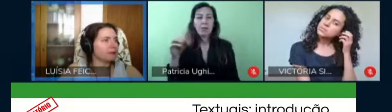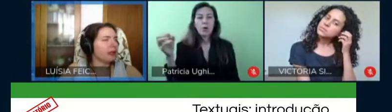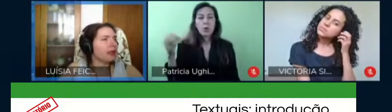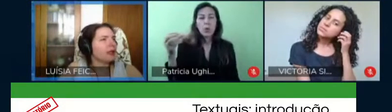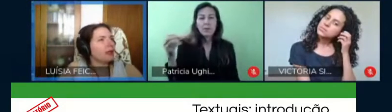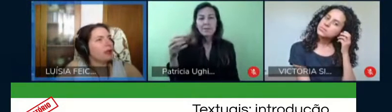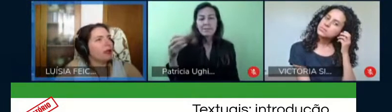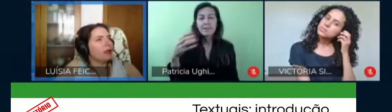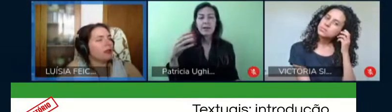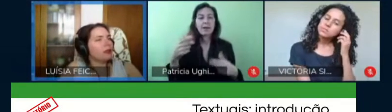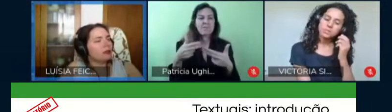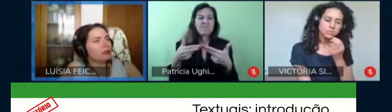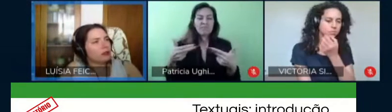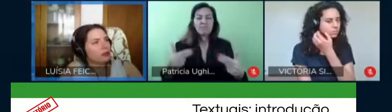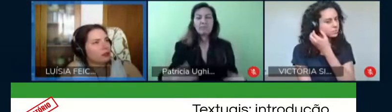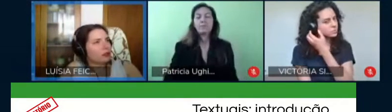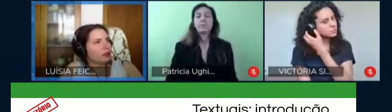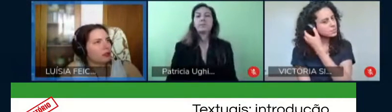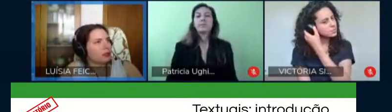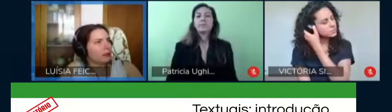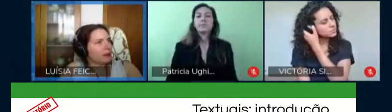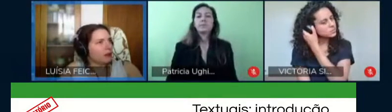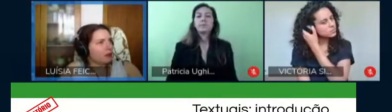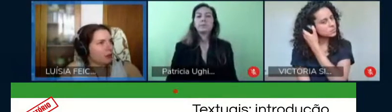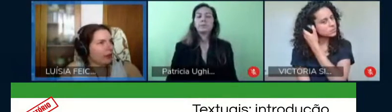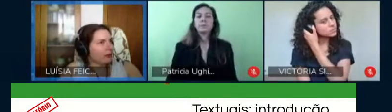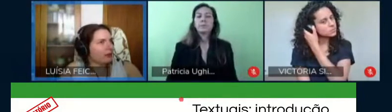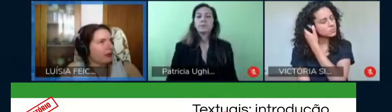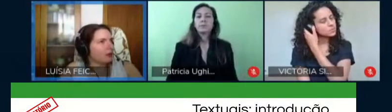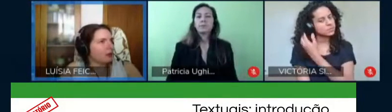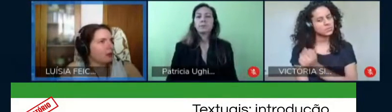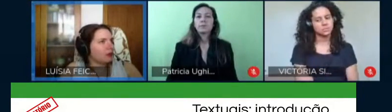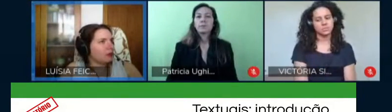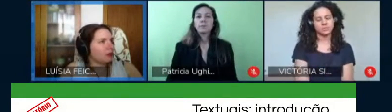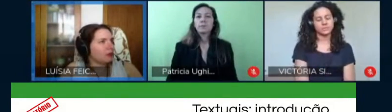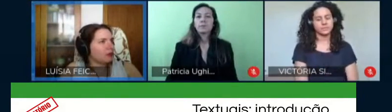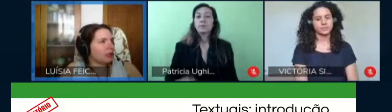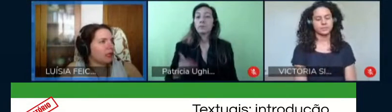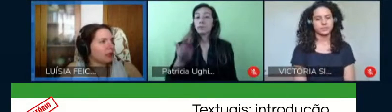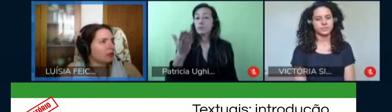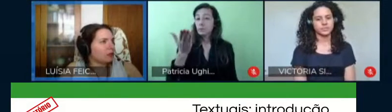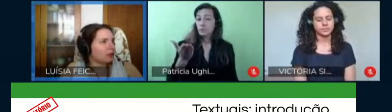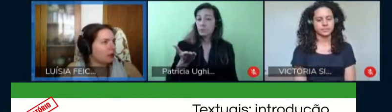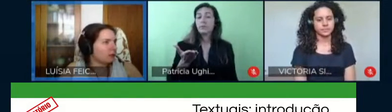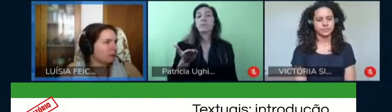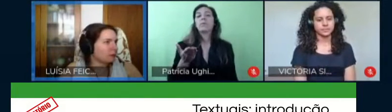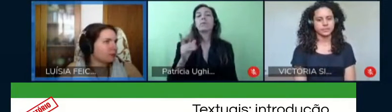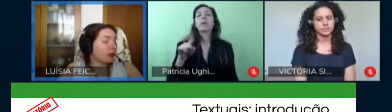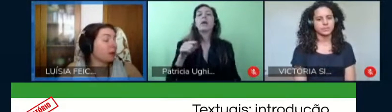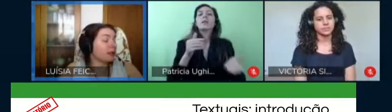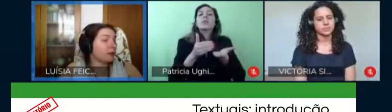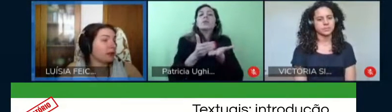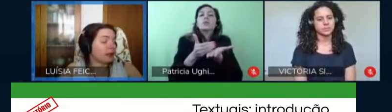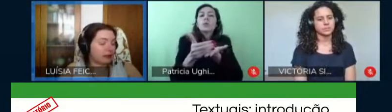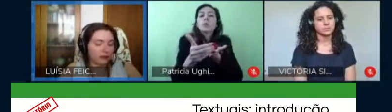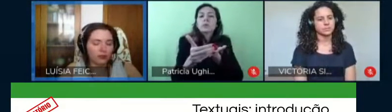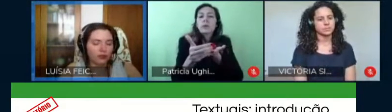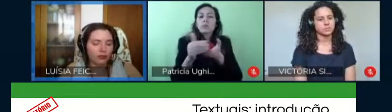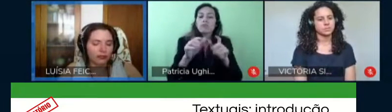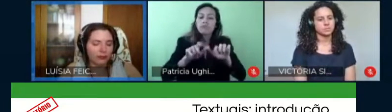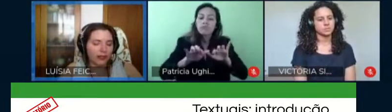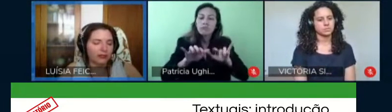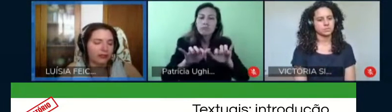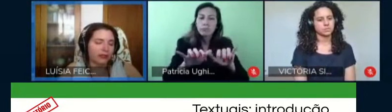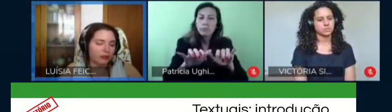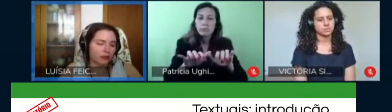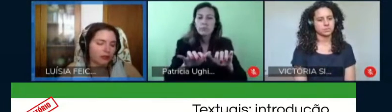mais. Então, os elementos textuais é quando eu estou na introdução, ele é